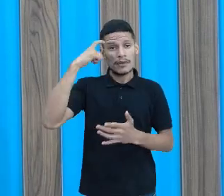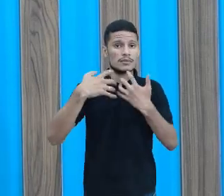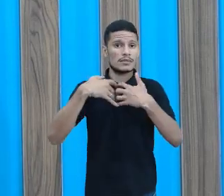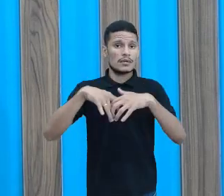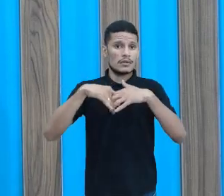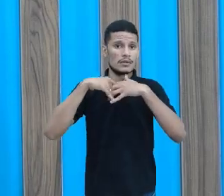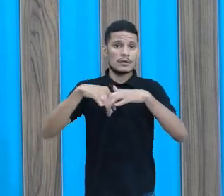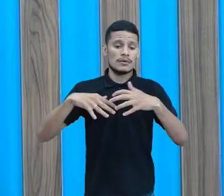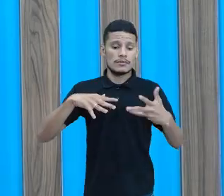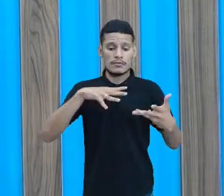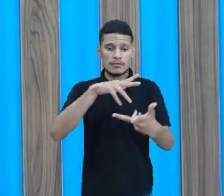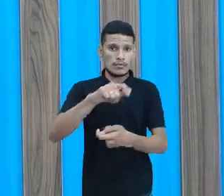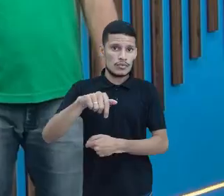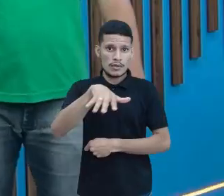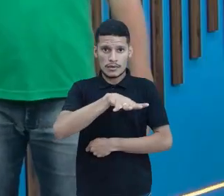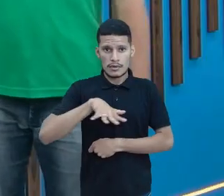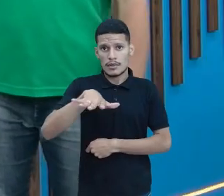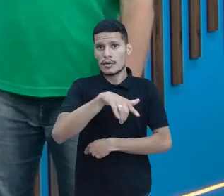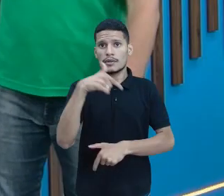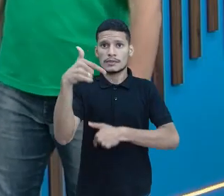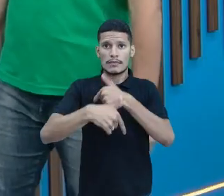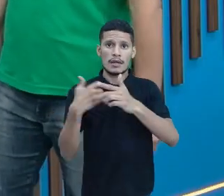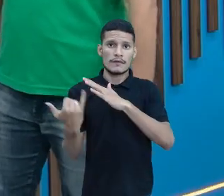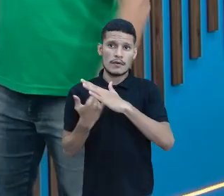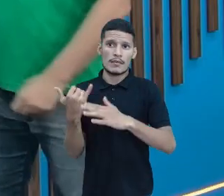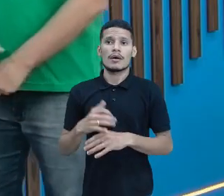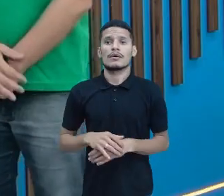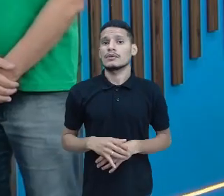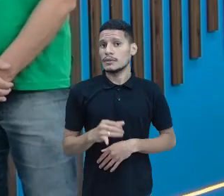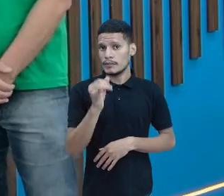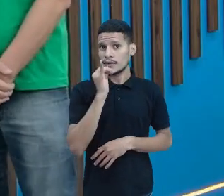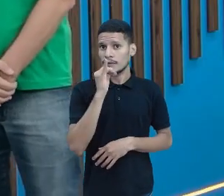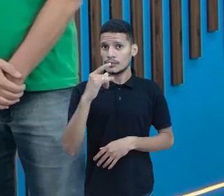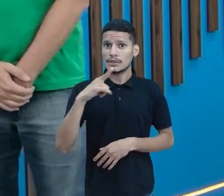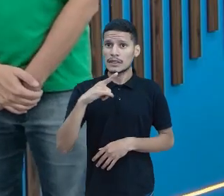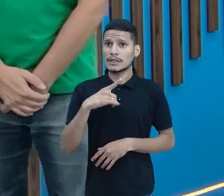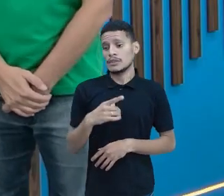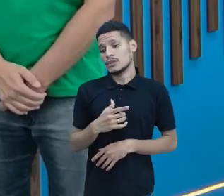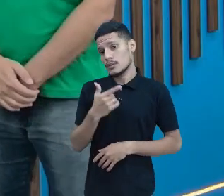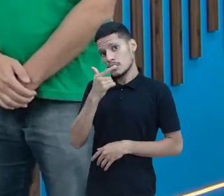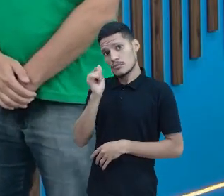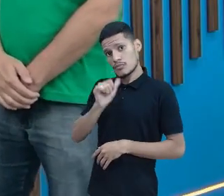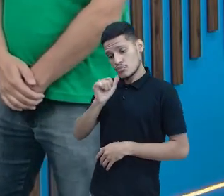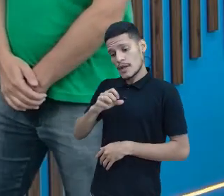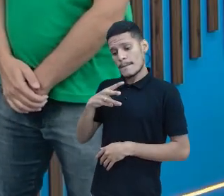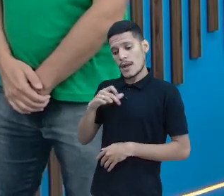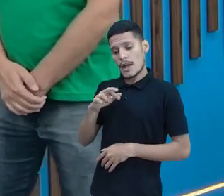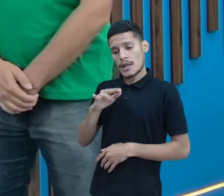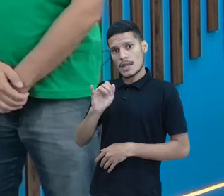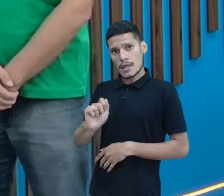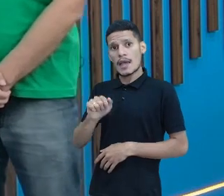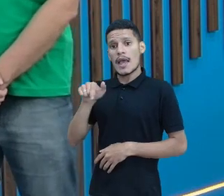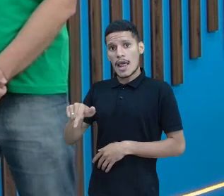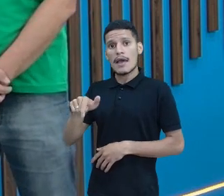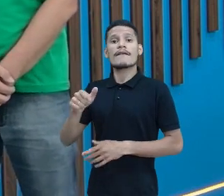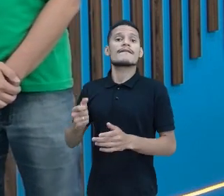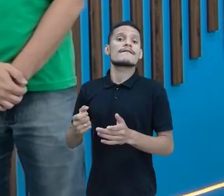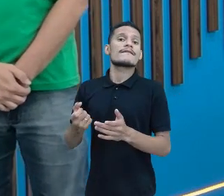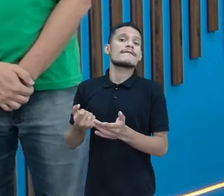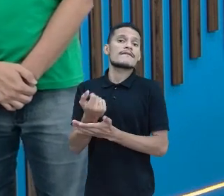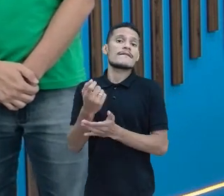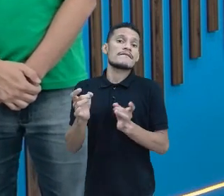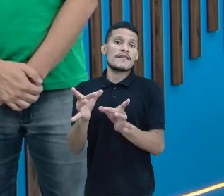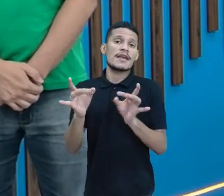mundo do trabalho informal. Tá? A gente tem aqui, ó, o caso de Dona Maria. Dona Maria, ela vende cachorro